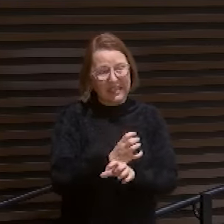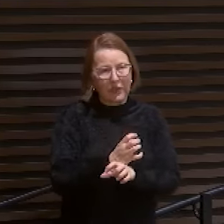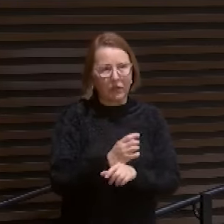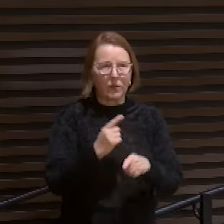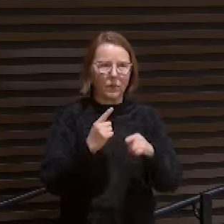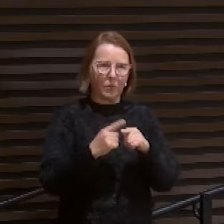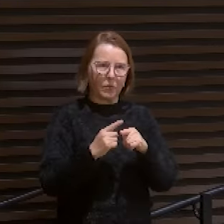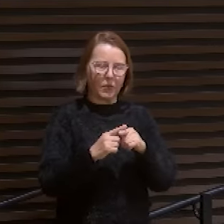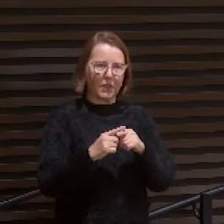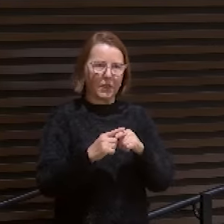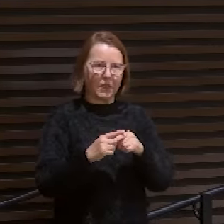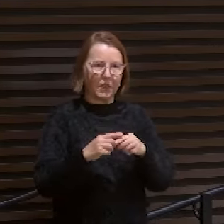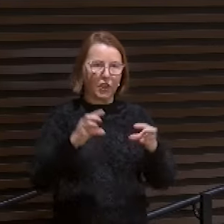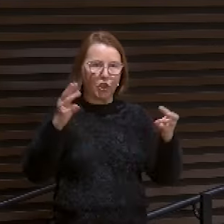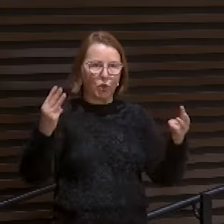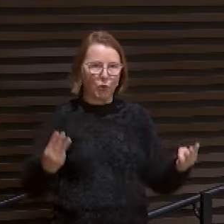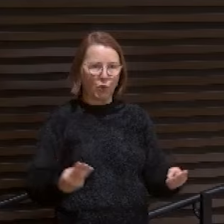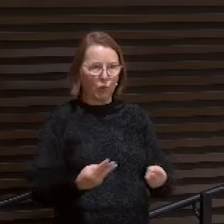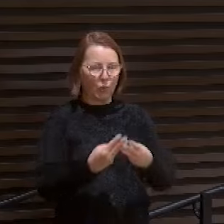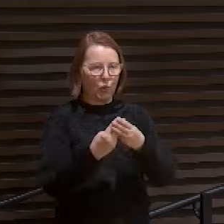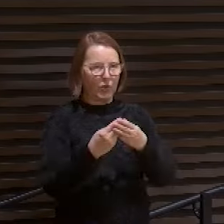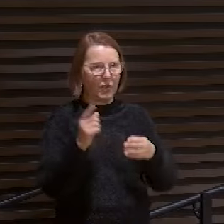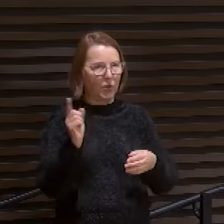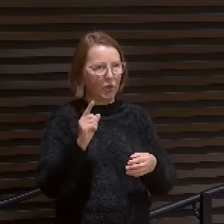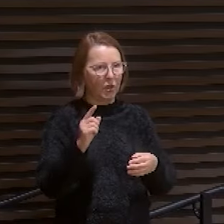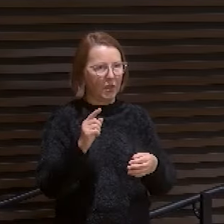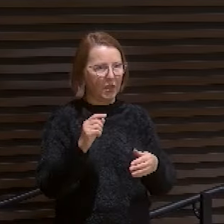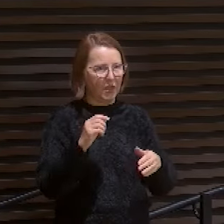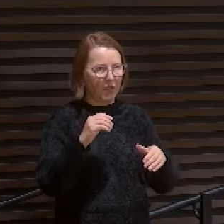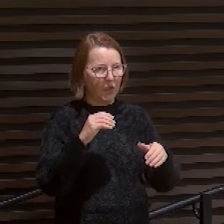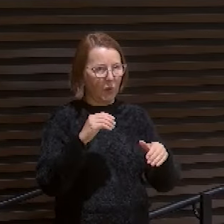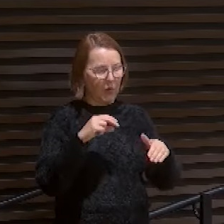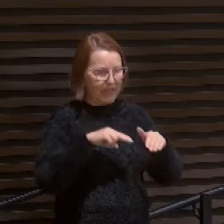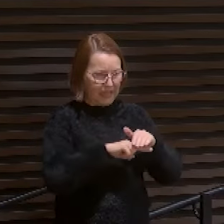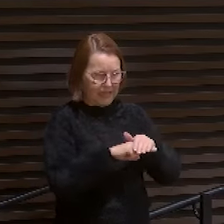não é enterrado no mesmo cemitério